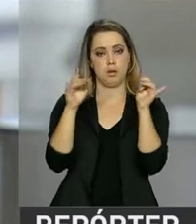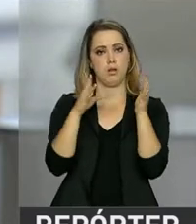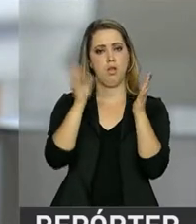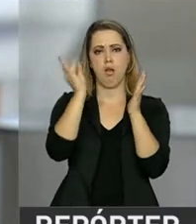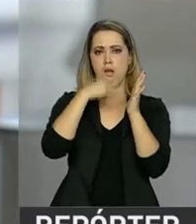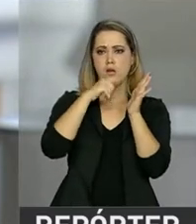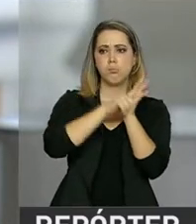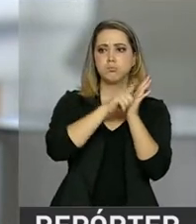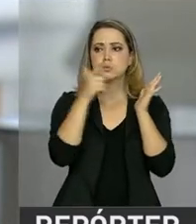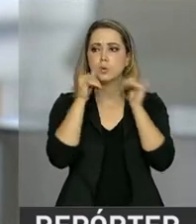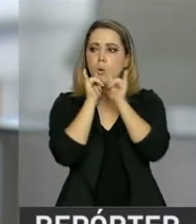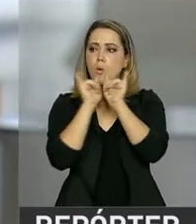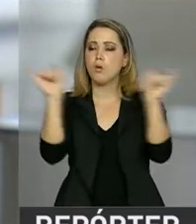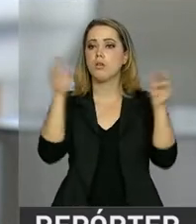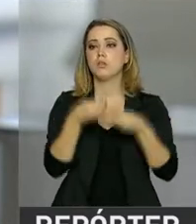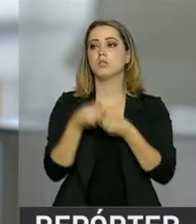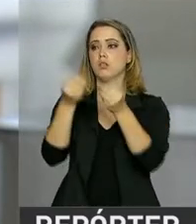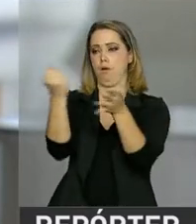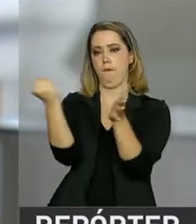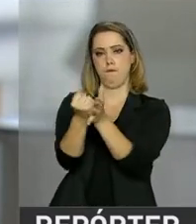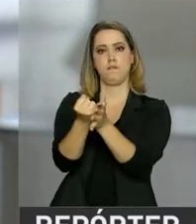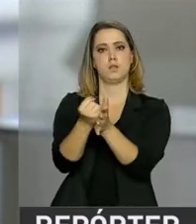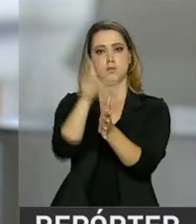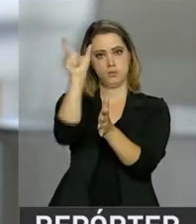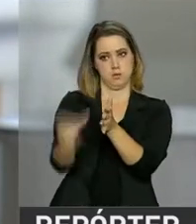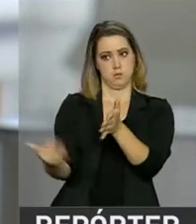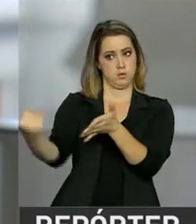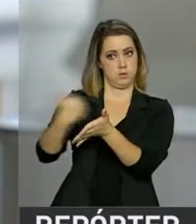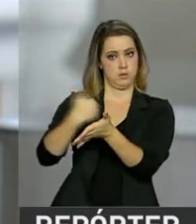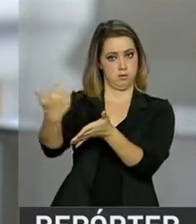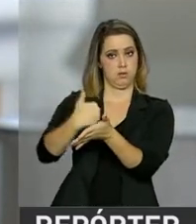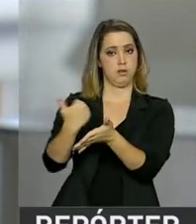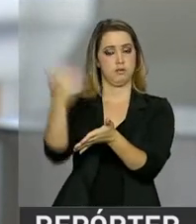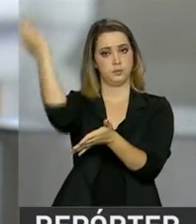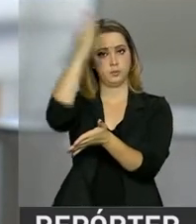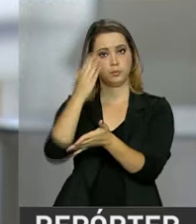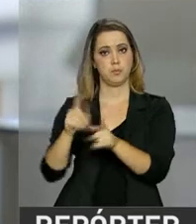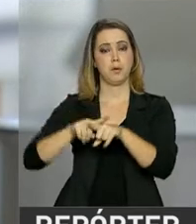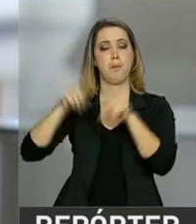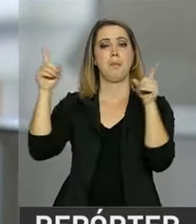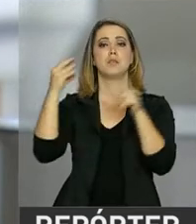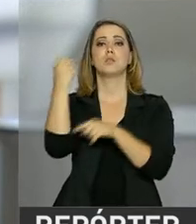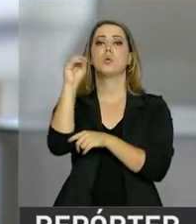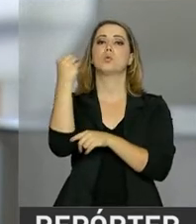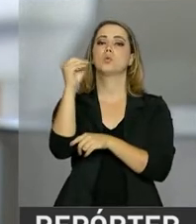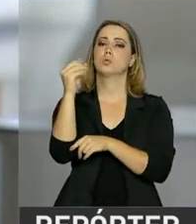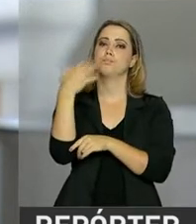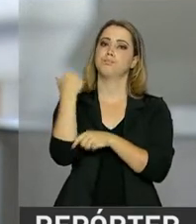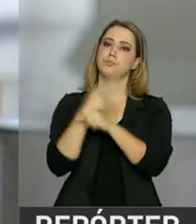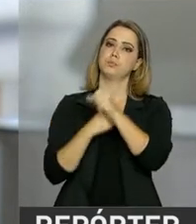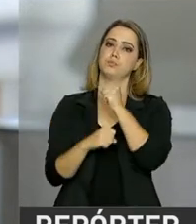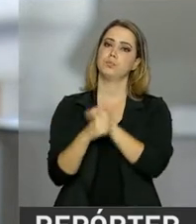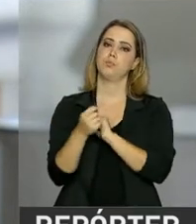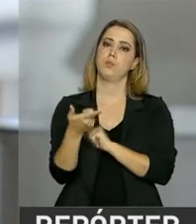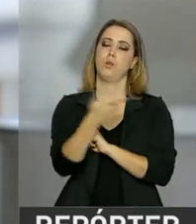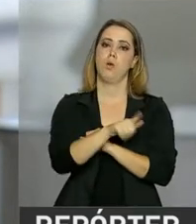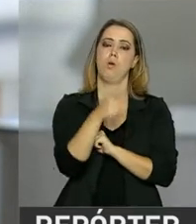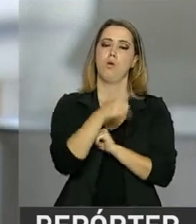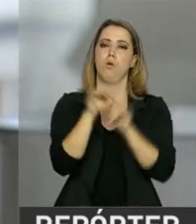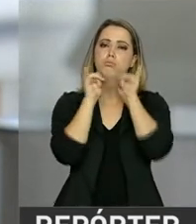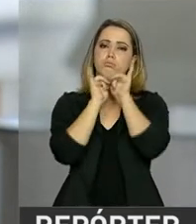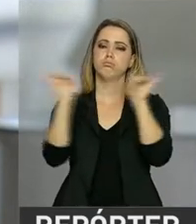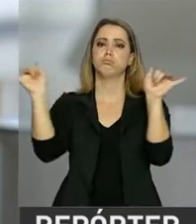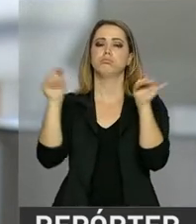para permitir a concessão do visto permanente aos haitianos aqui no Brasil. Já em outubro do ano passado, uma outra